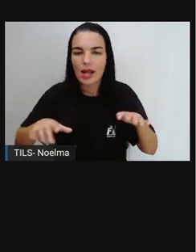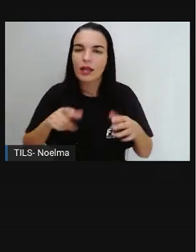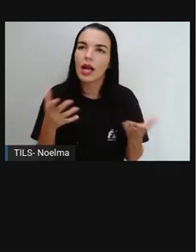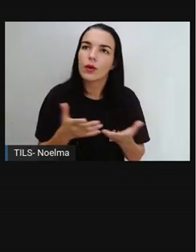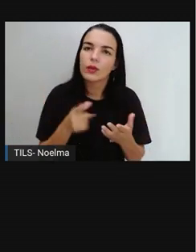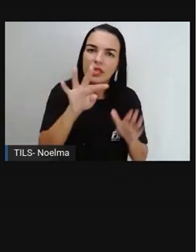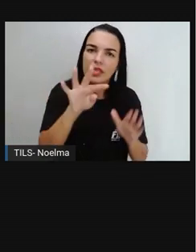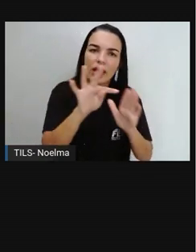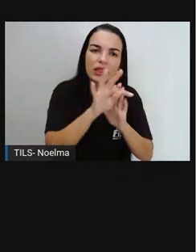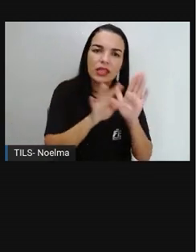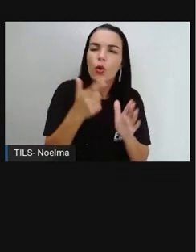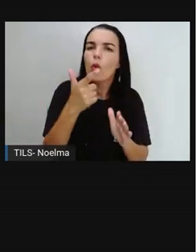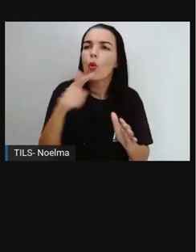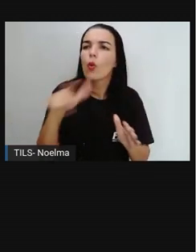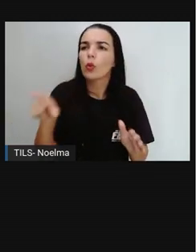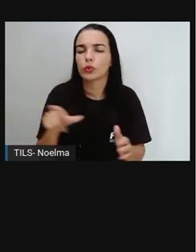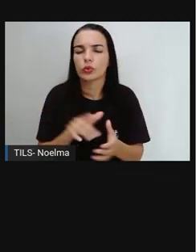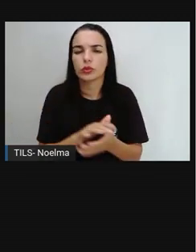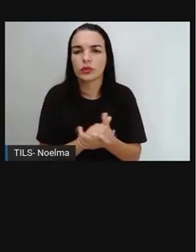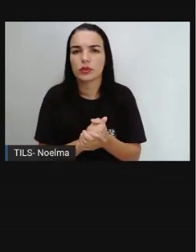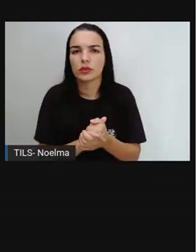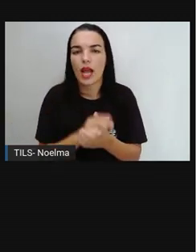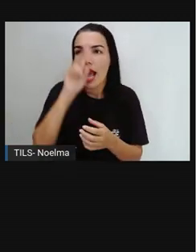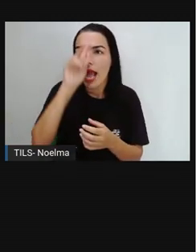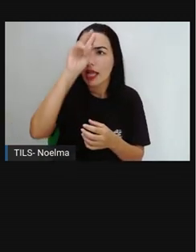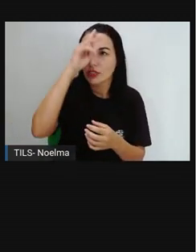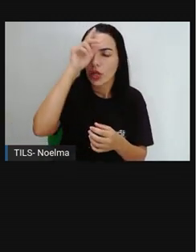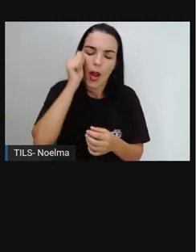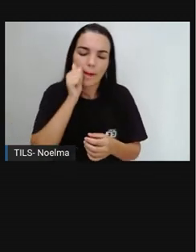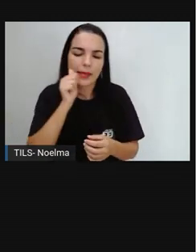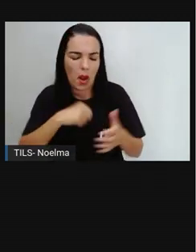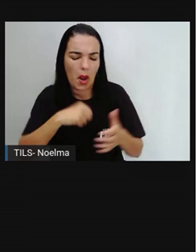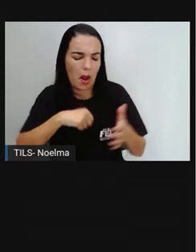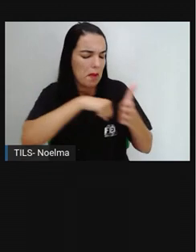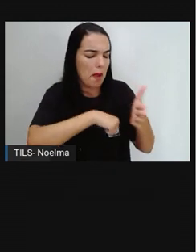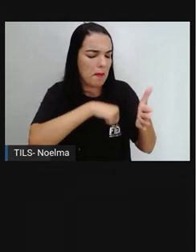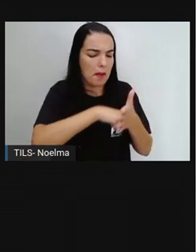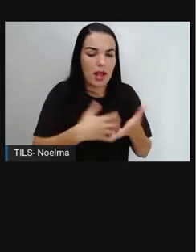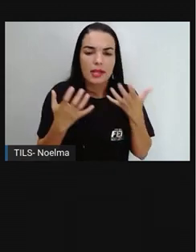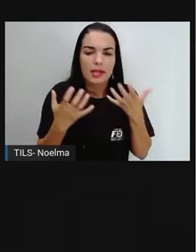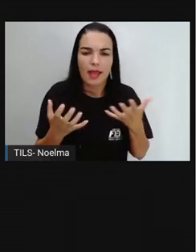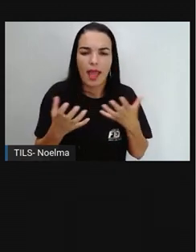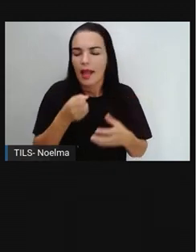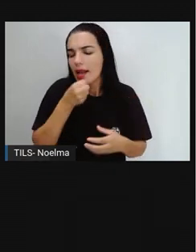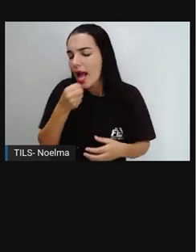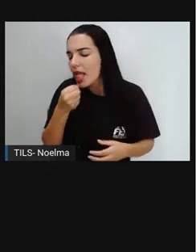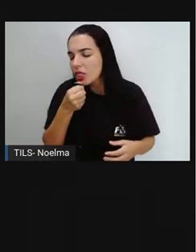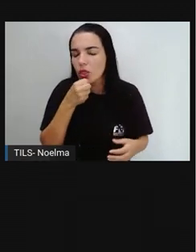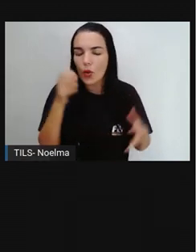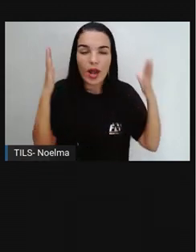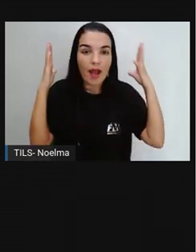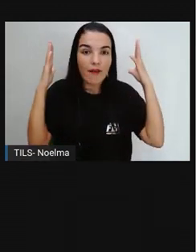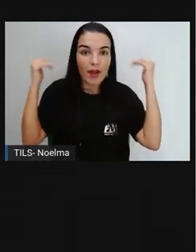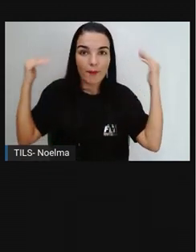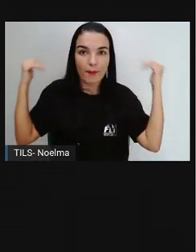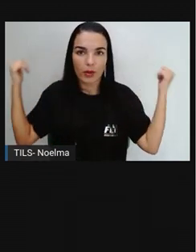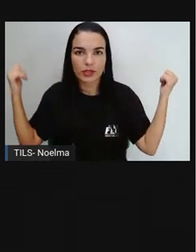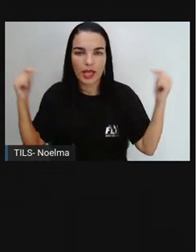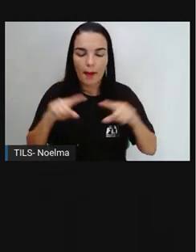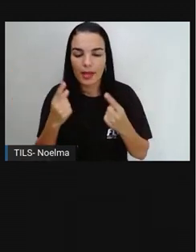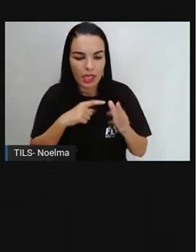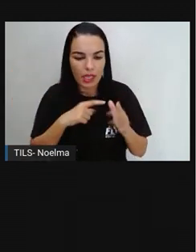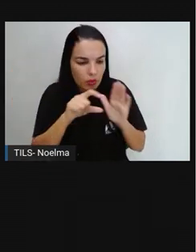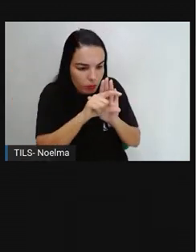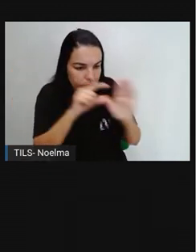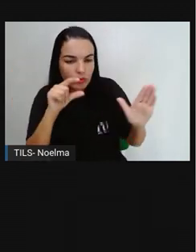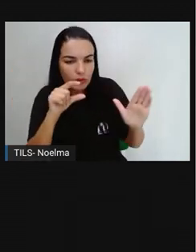texto. É a história de uma moça que batalha muito para se tornar uma cantora famosa. Em determinado trecho, o texto diz